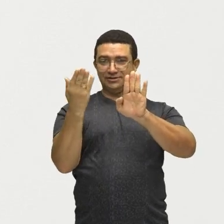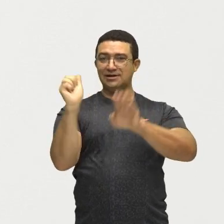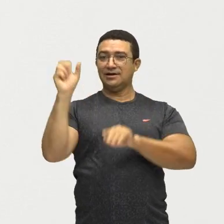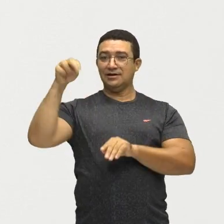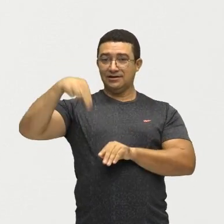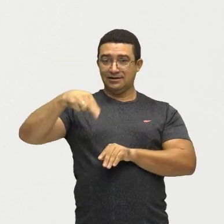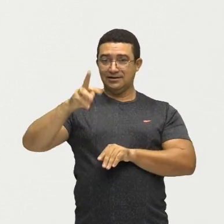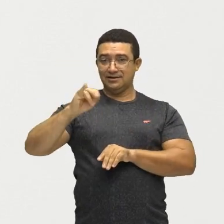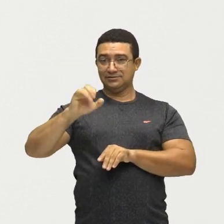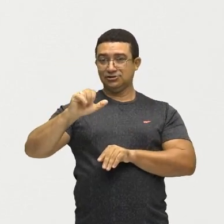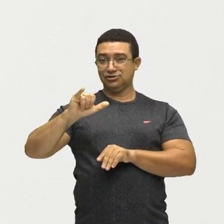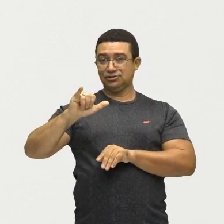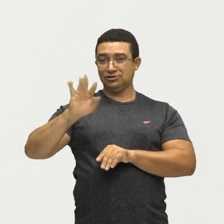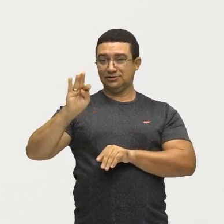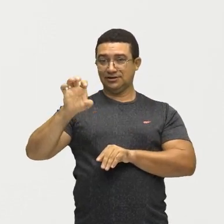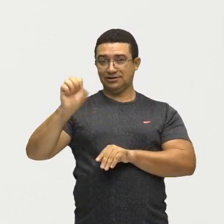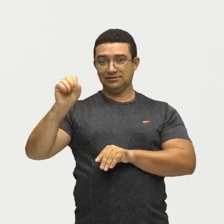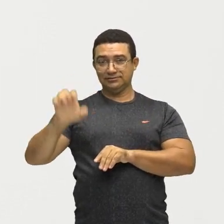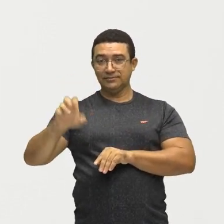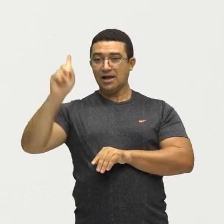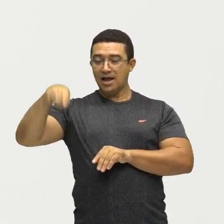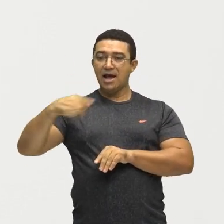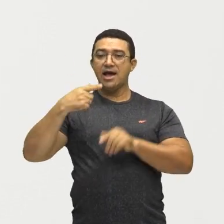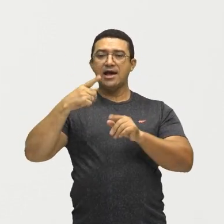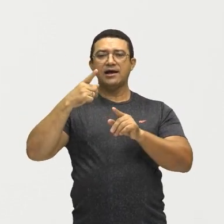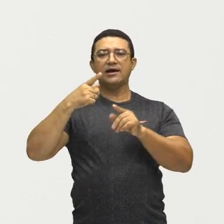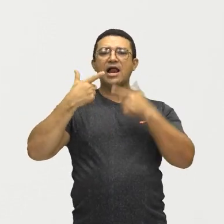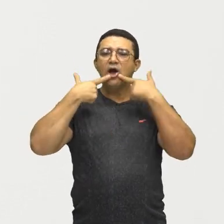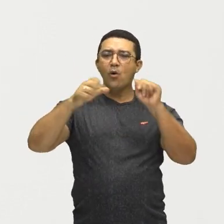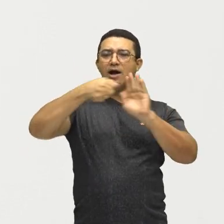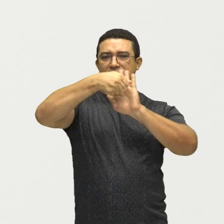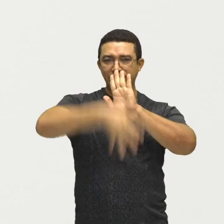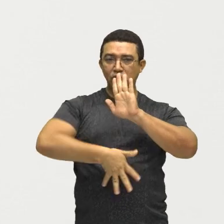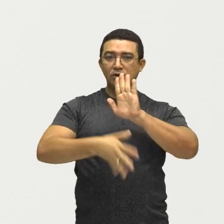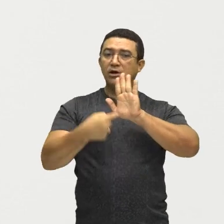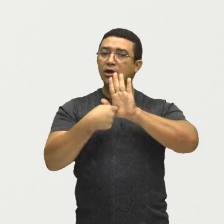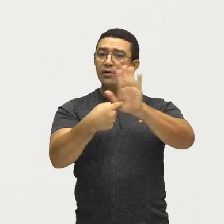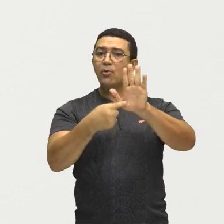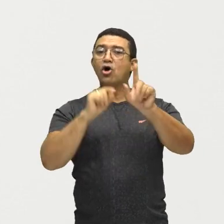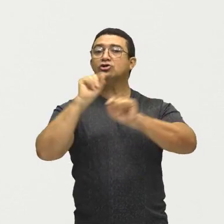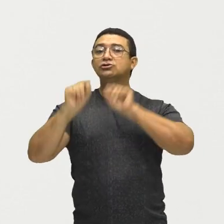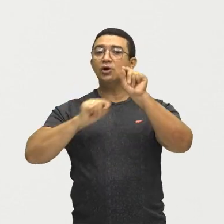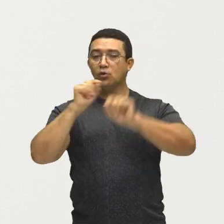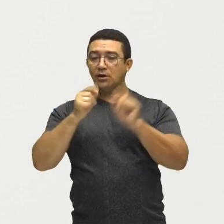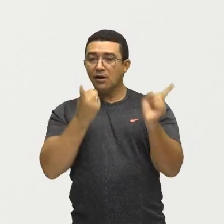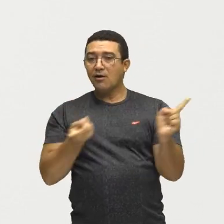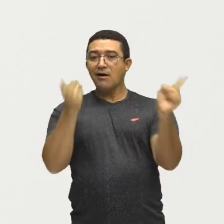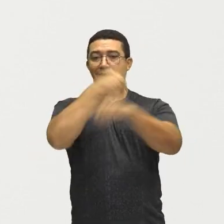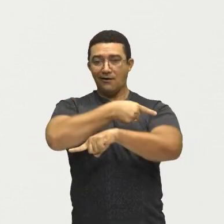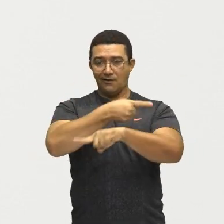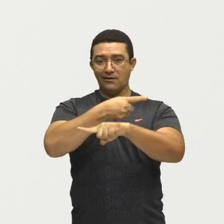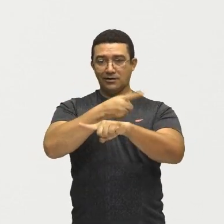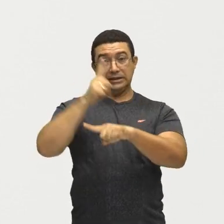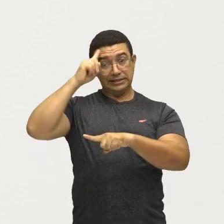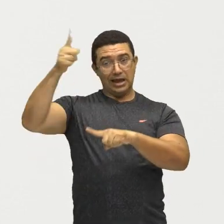chamada antítese. Então, esta figura de linguagem que representa esta oposição de